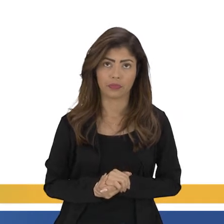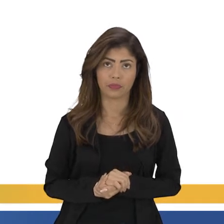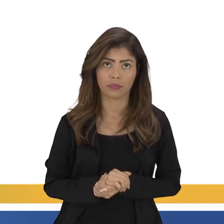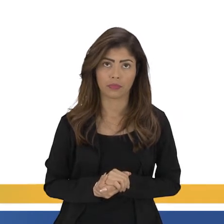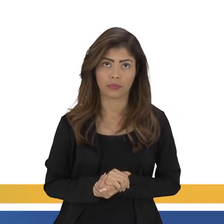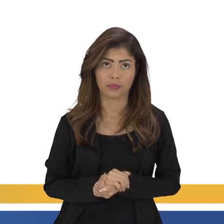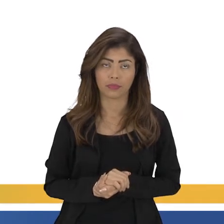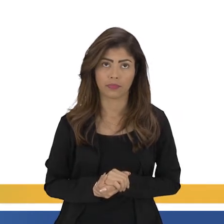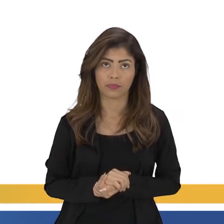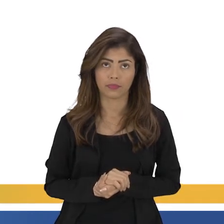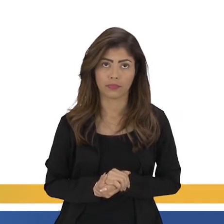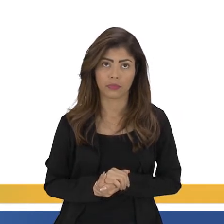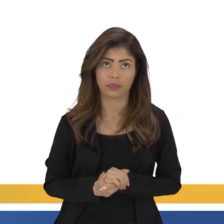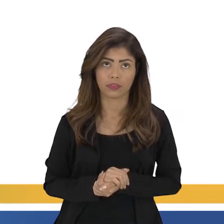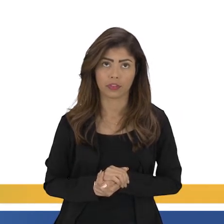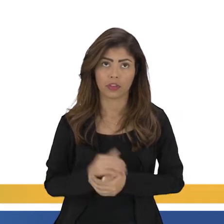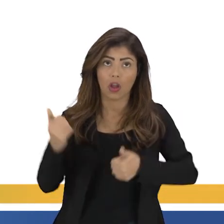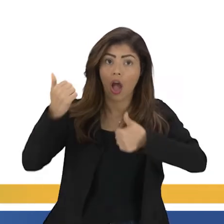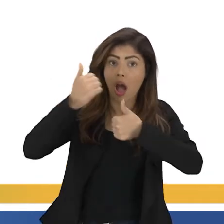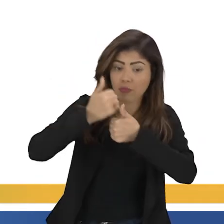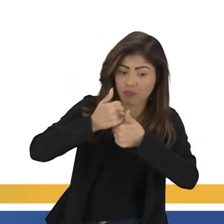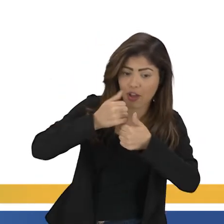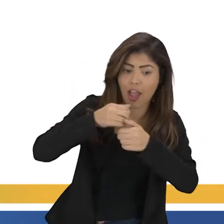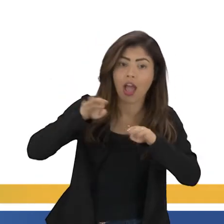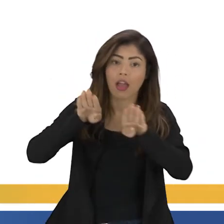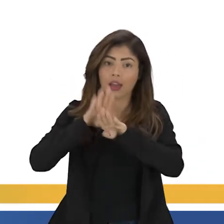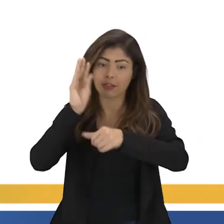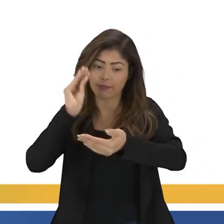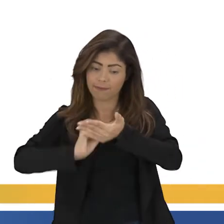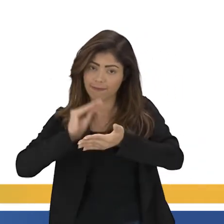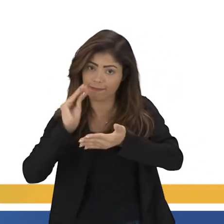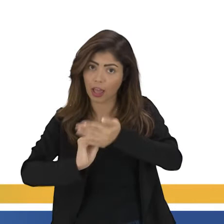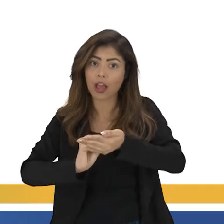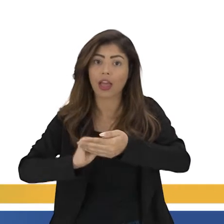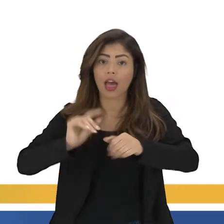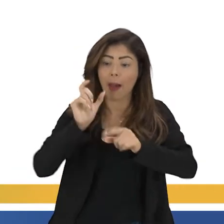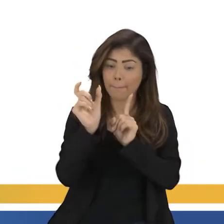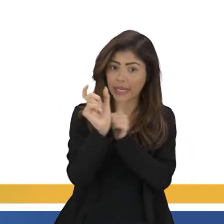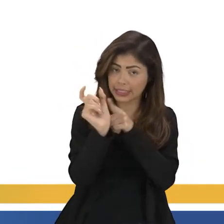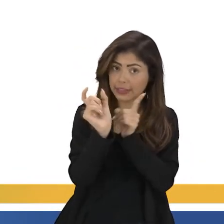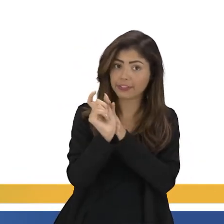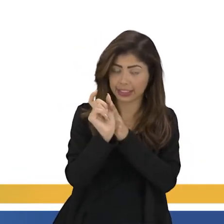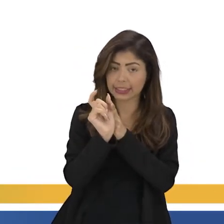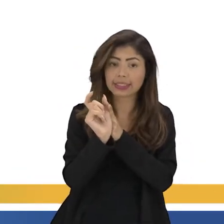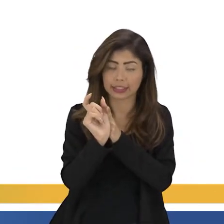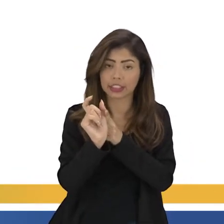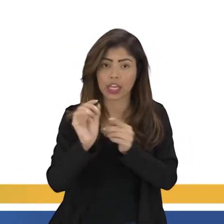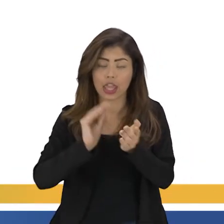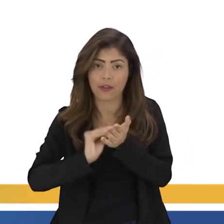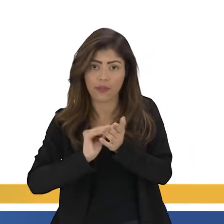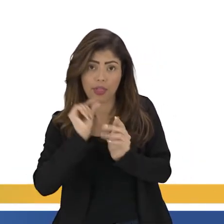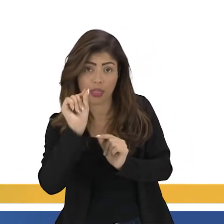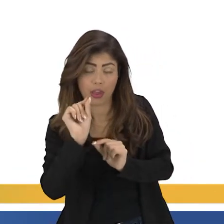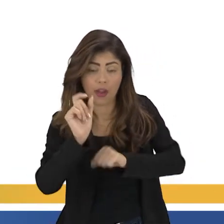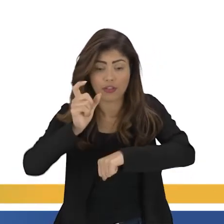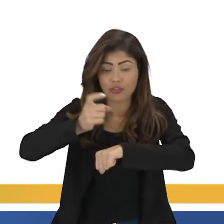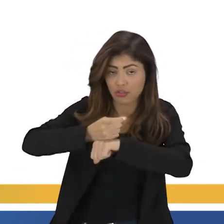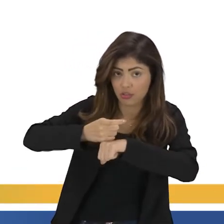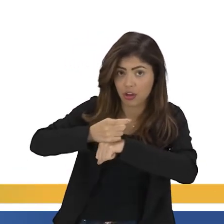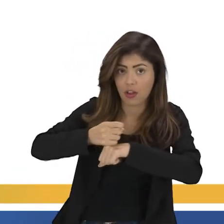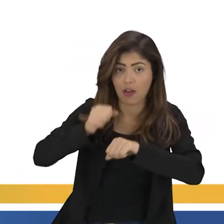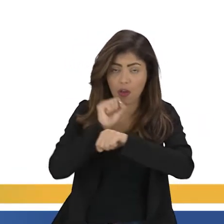Vamos para o português? Põe os adjetivos que estão faltando em cada uma das orações. Como vocês podem acompanhar no